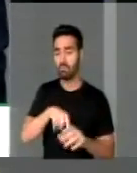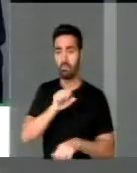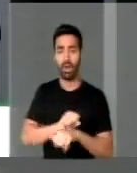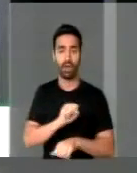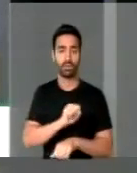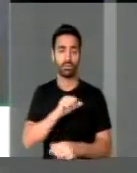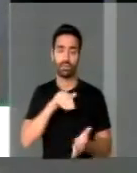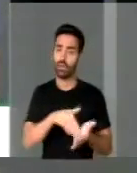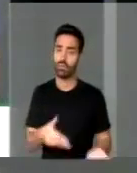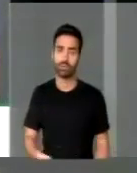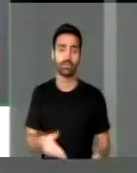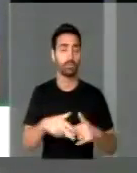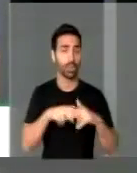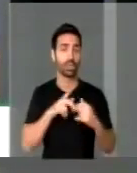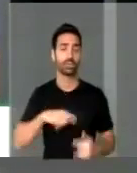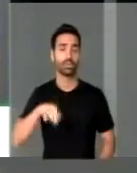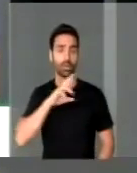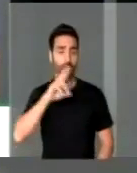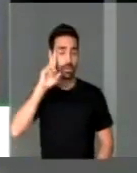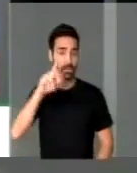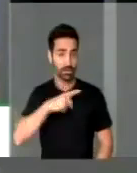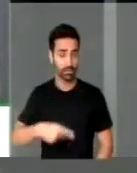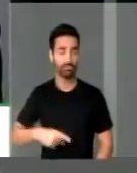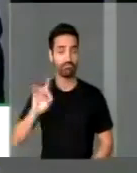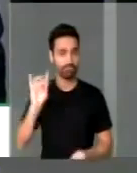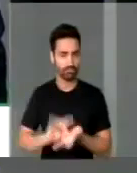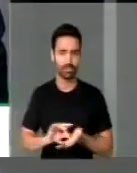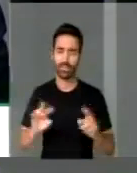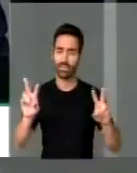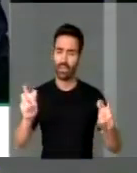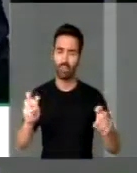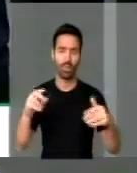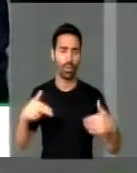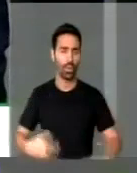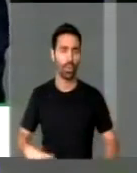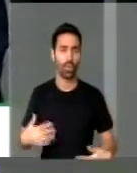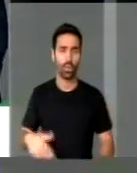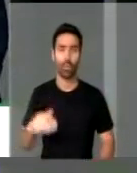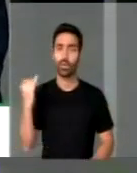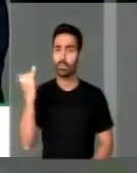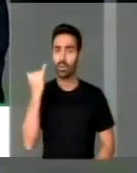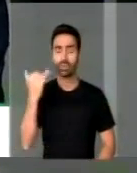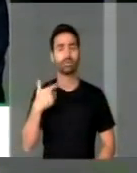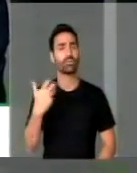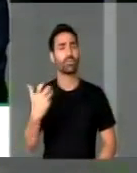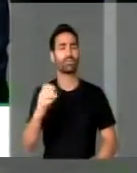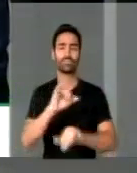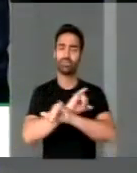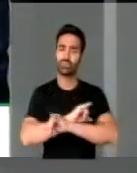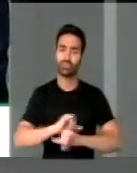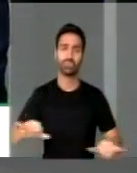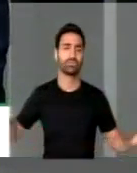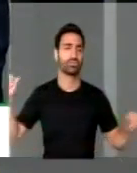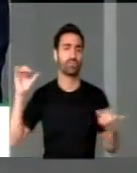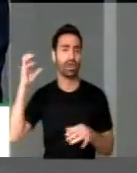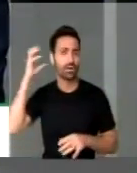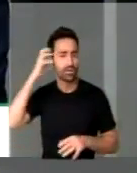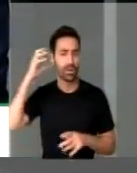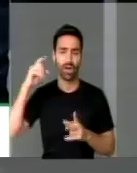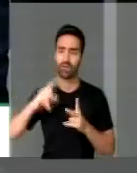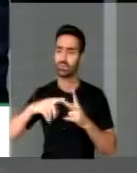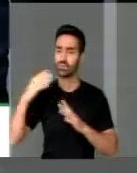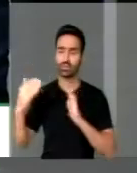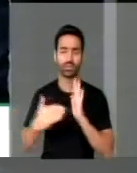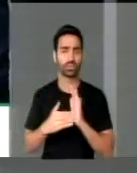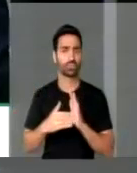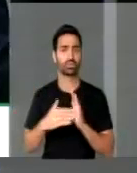país. Por isso, senhor presidente, pela importância do tema, gostaria que fosse divulgado nesses meios oficiais esse